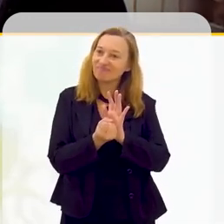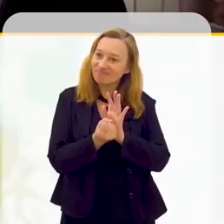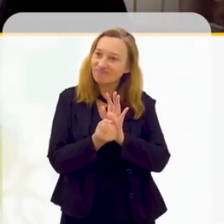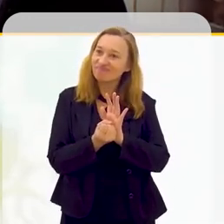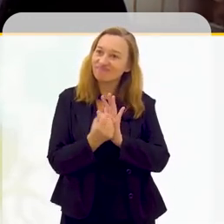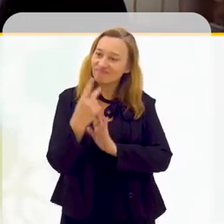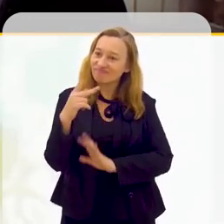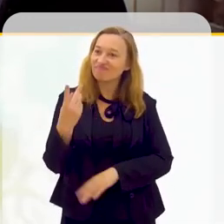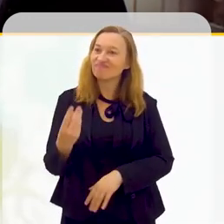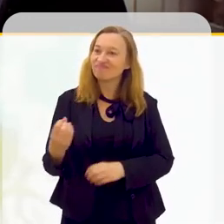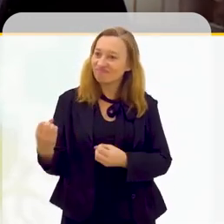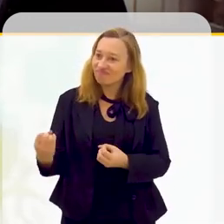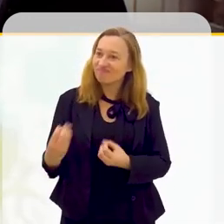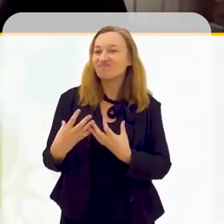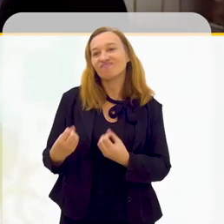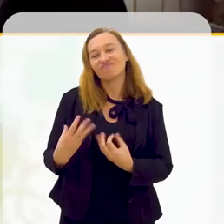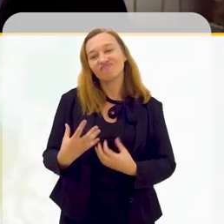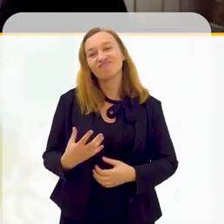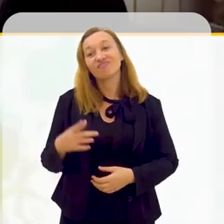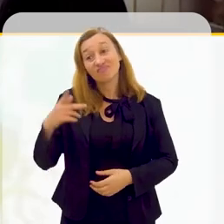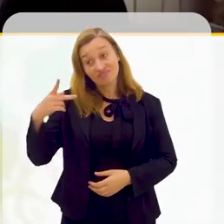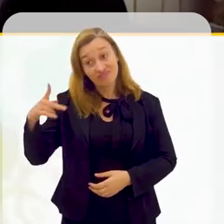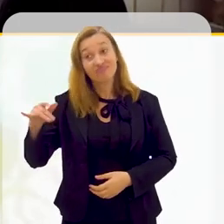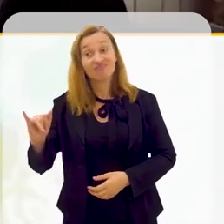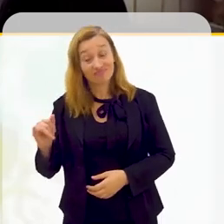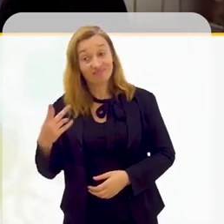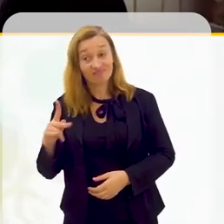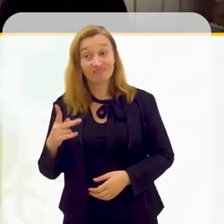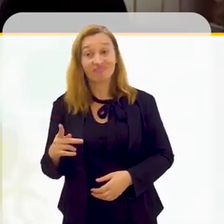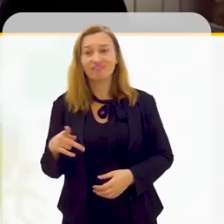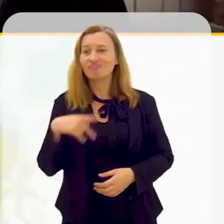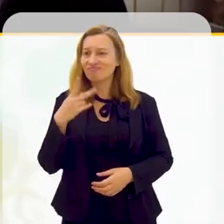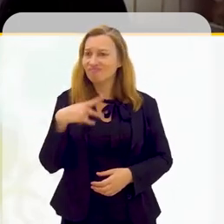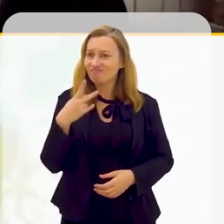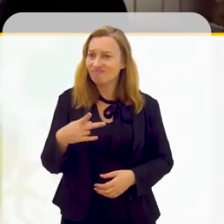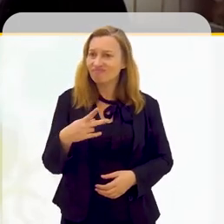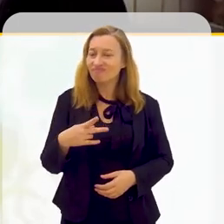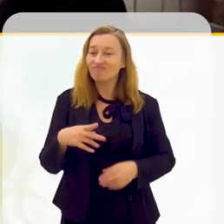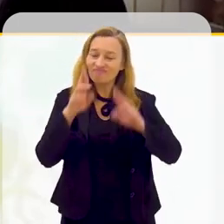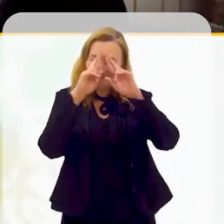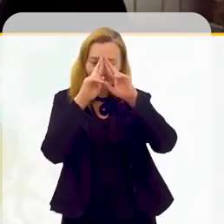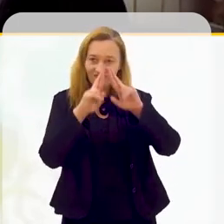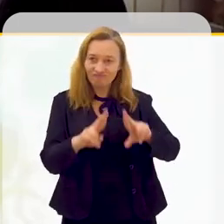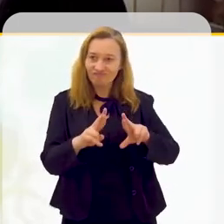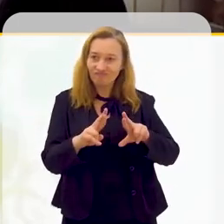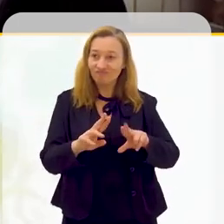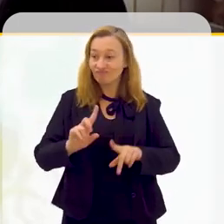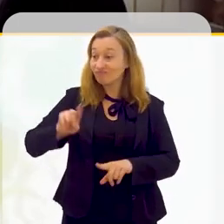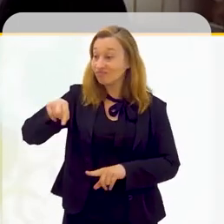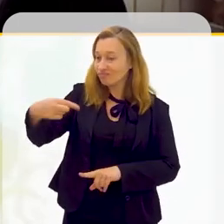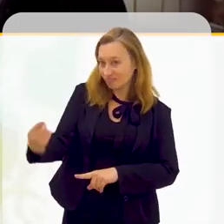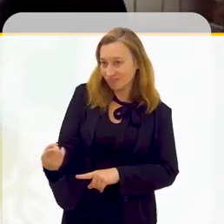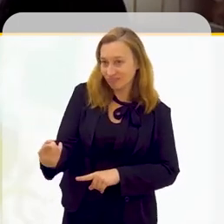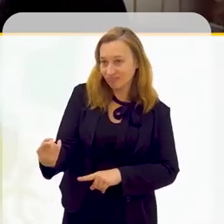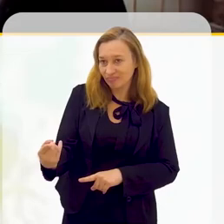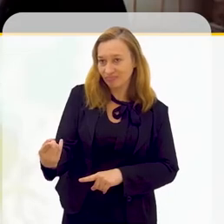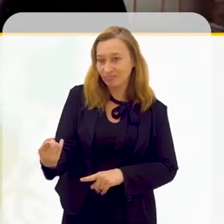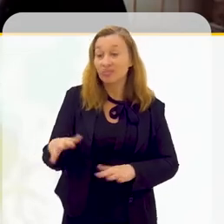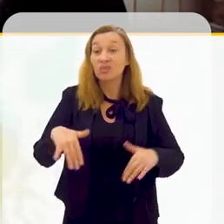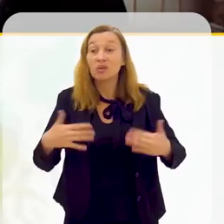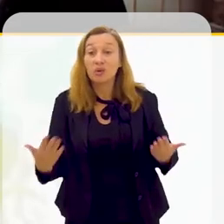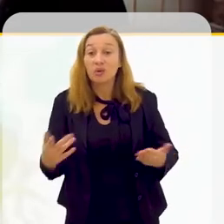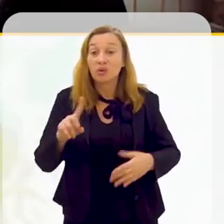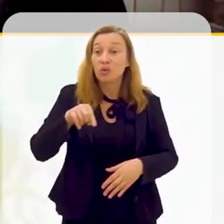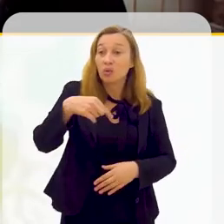acho que foi marcante isso na sua educação seu pai falando sobre o respeito ao outro